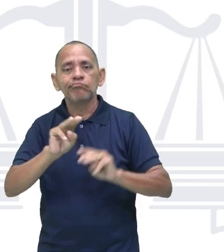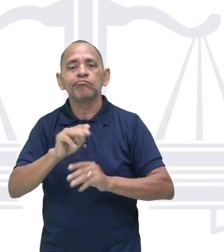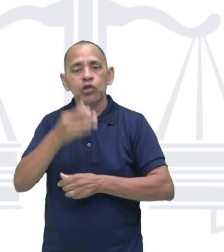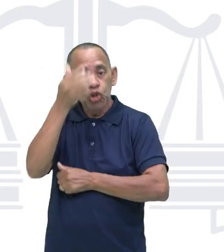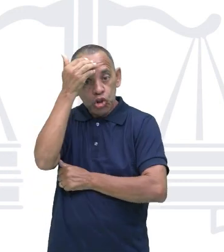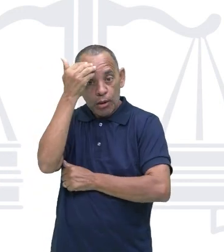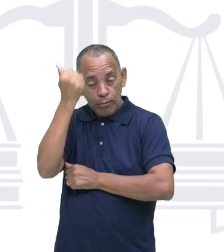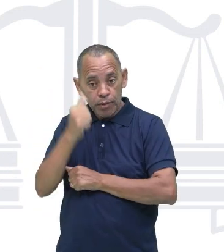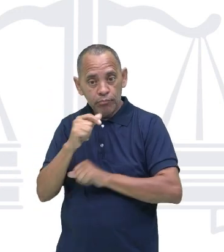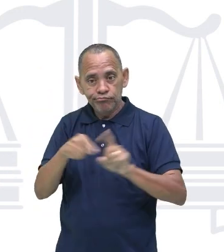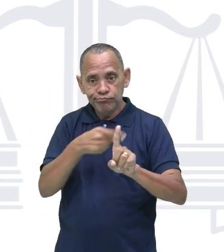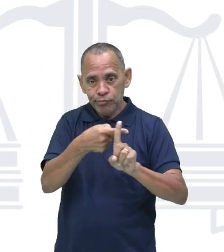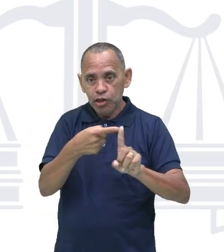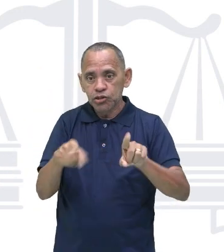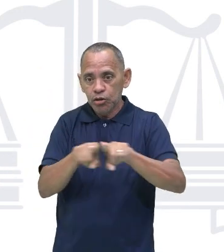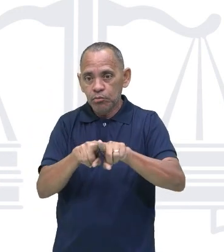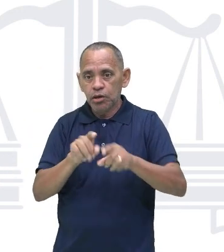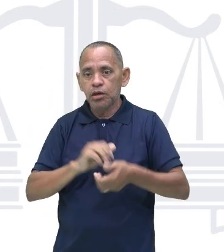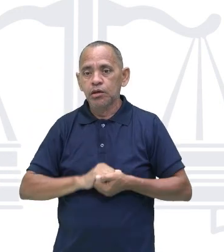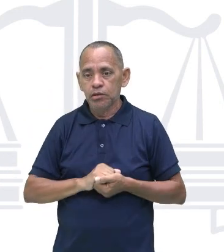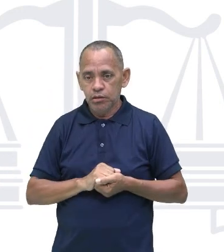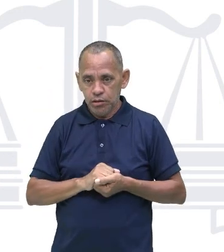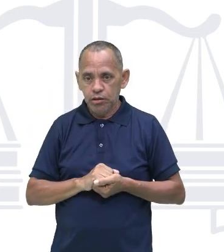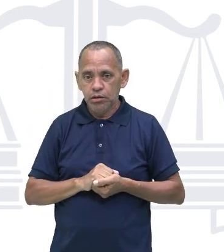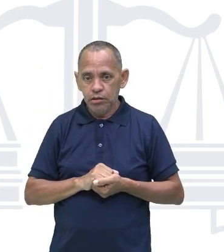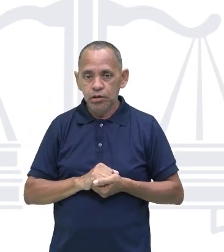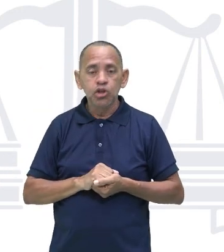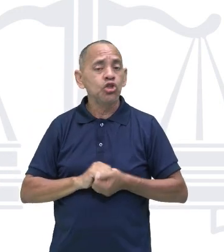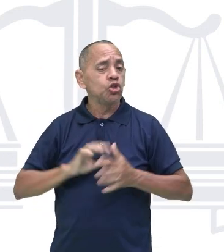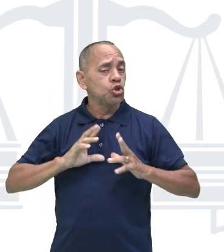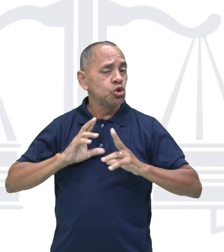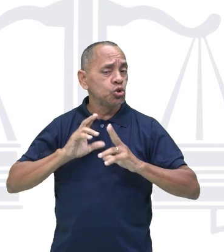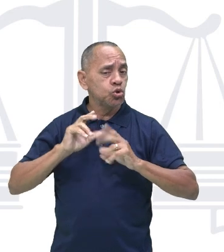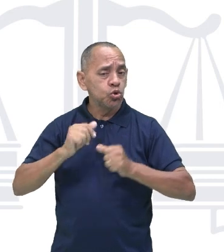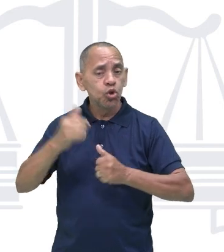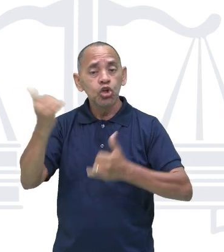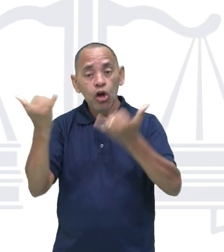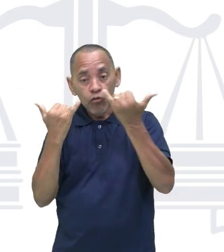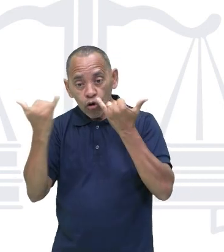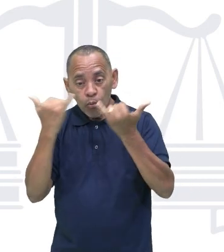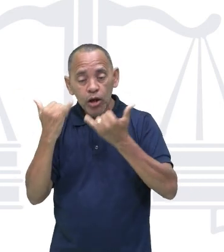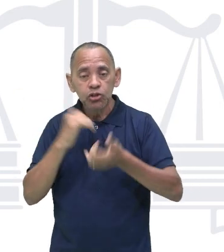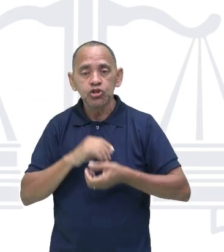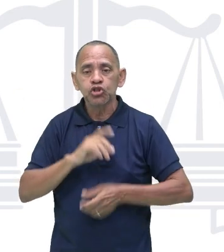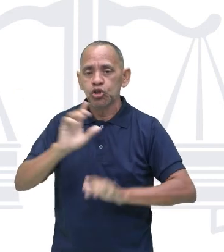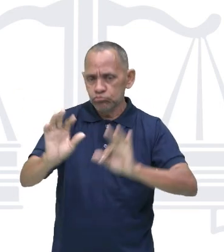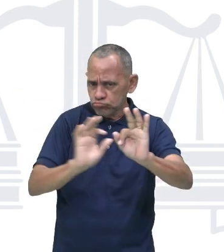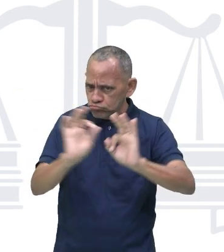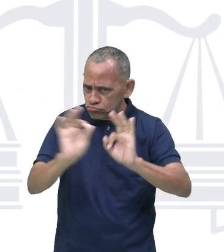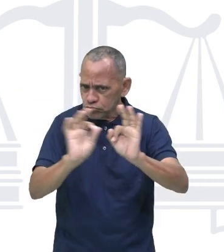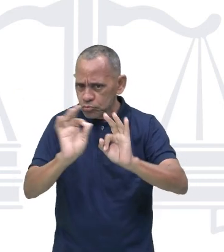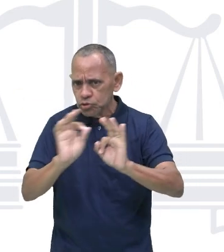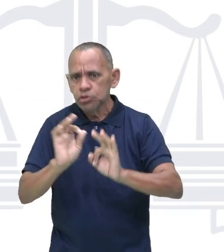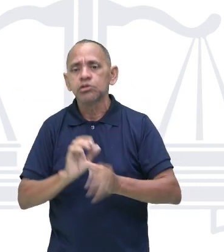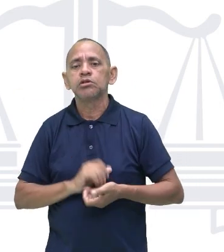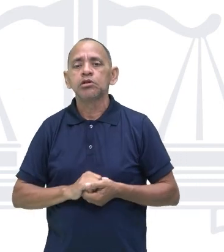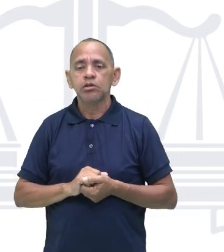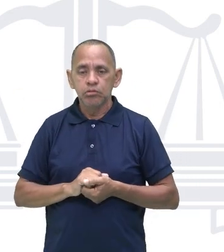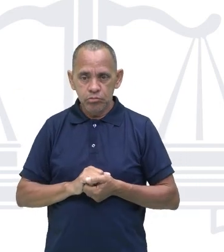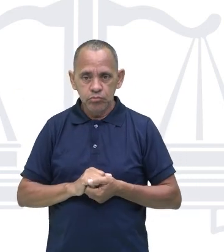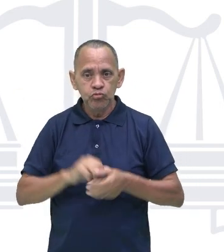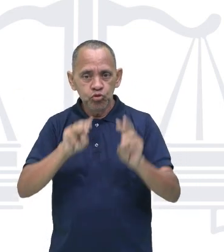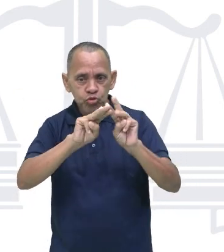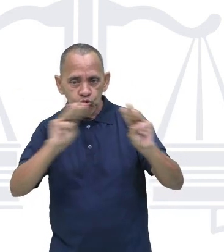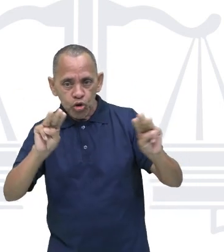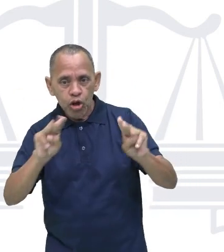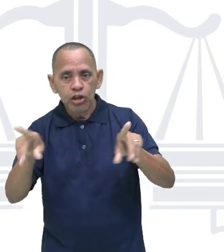traz aí todo o norteamento para a implementação da recomposição da nossa rede, desde o planejamento do professor,